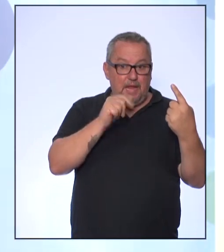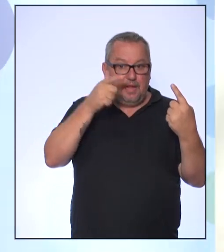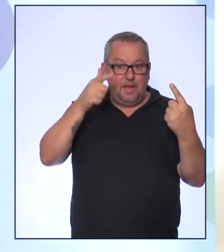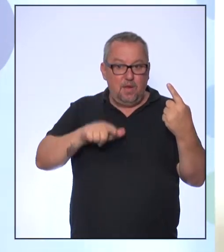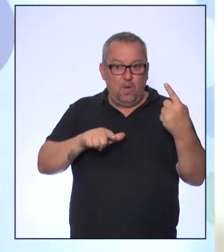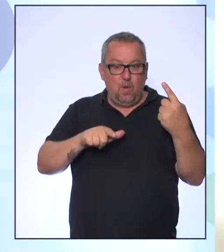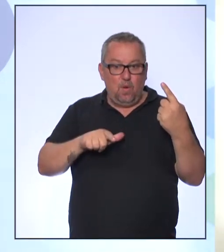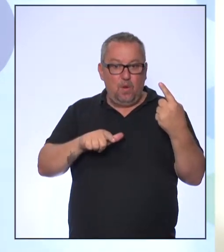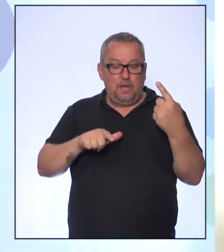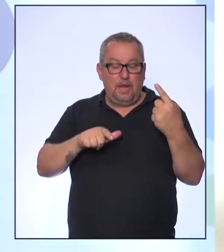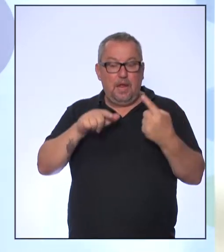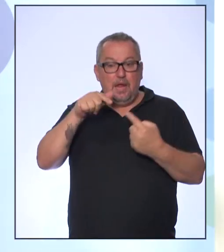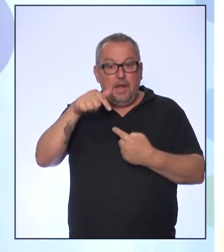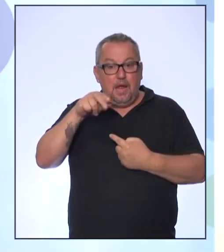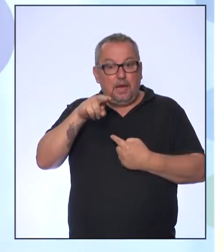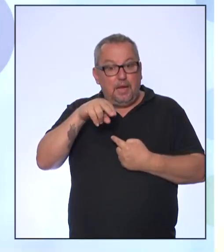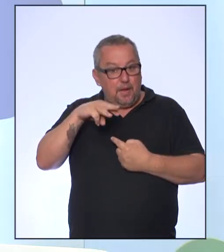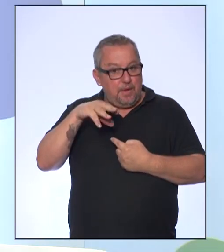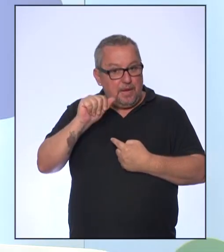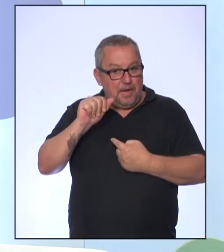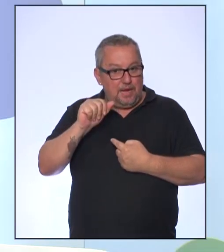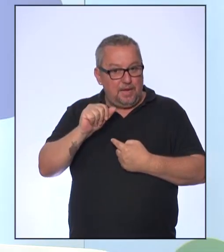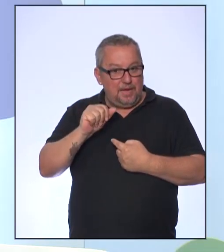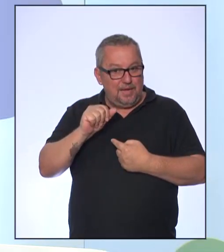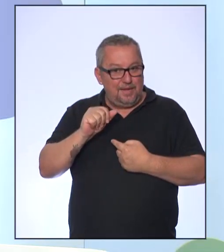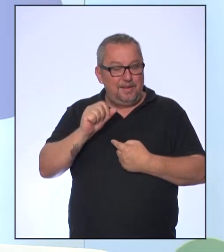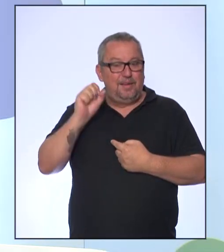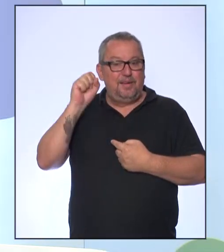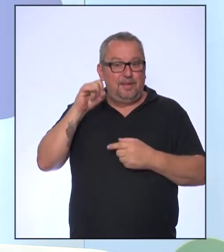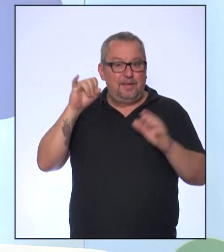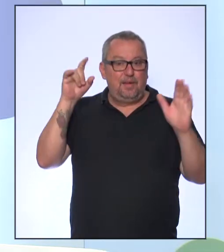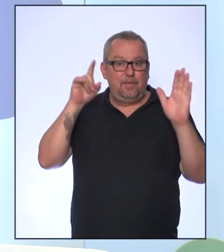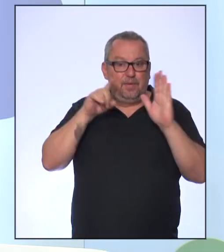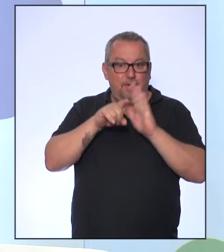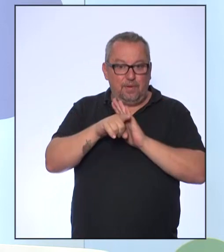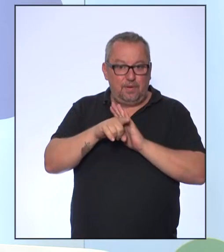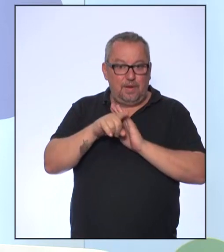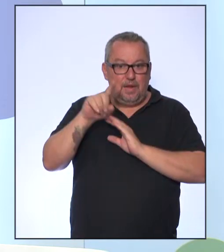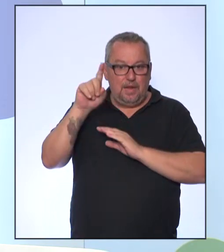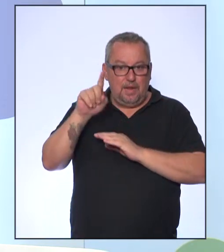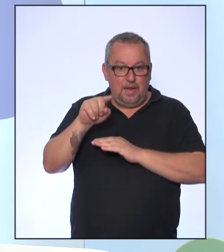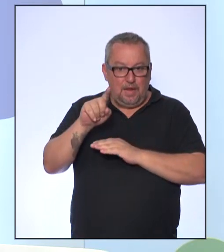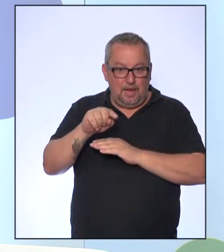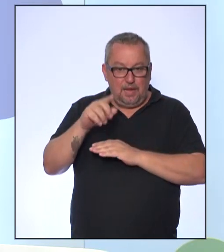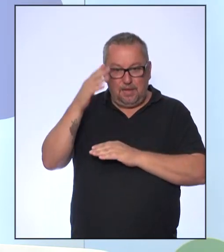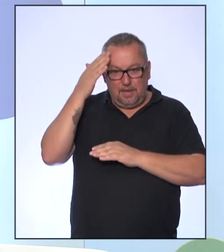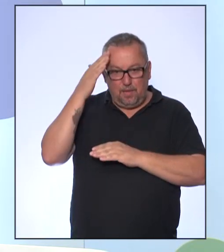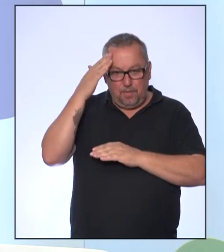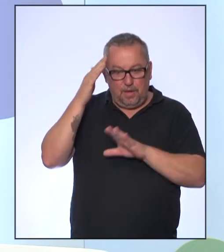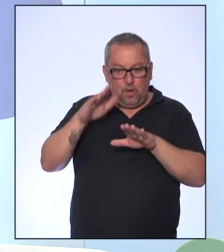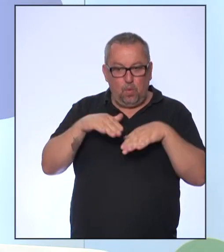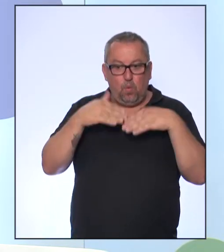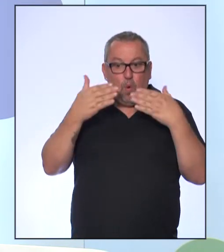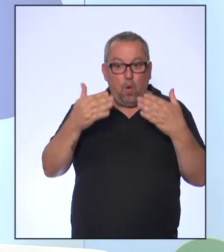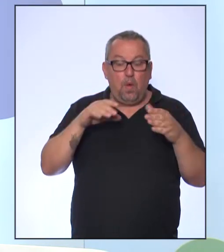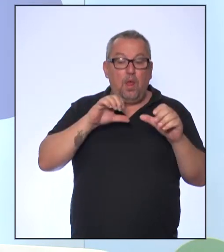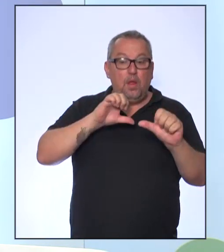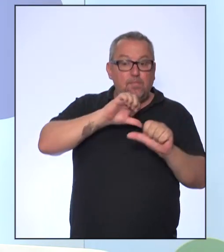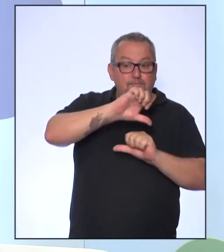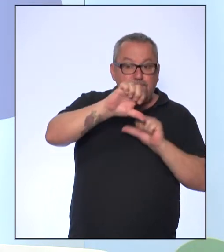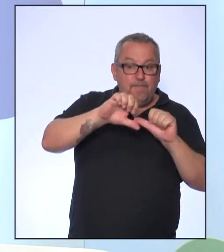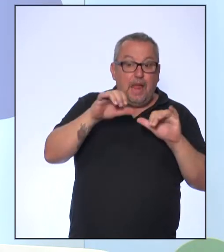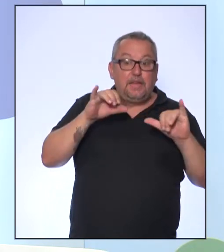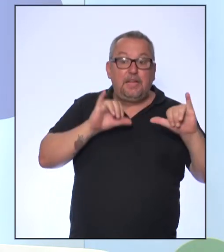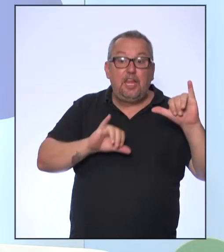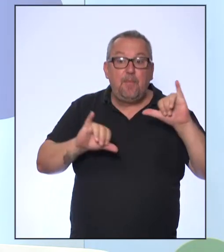transformação química. Então, vamos lá. Se a pergunta para vocês é saber qual delas tem a transformação